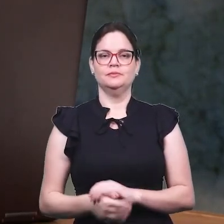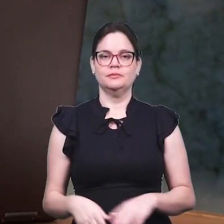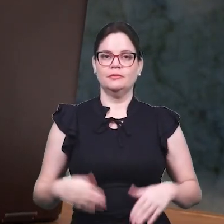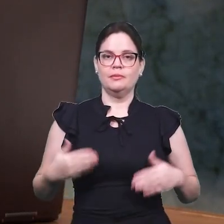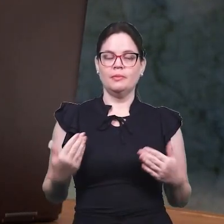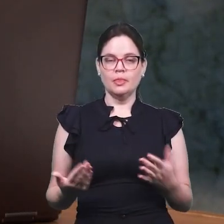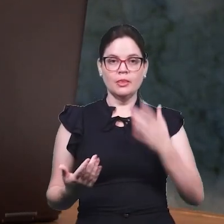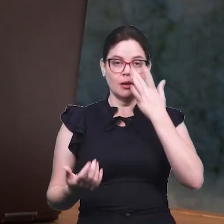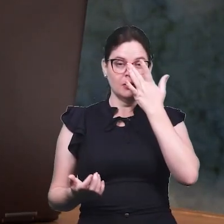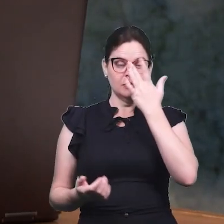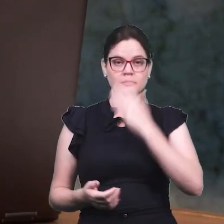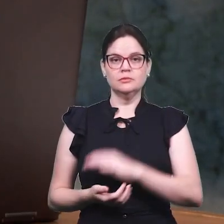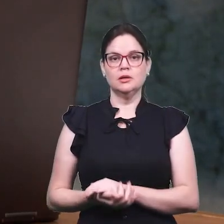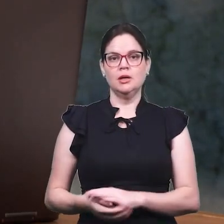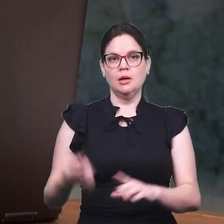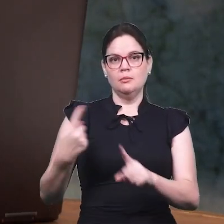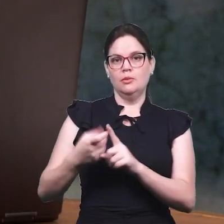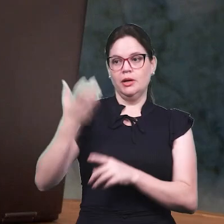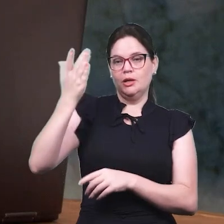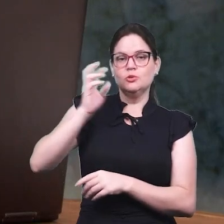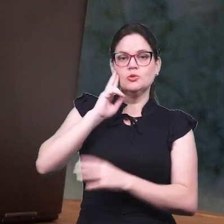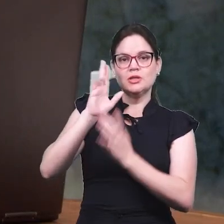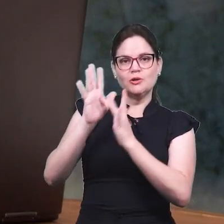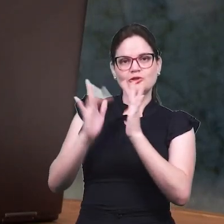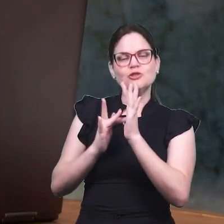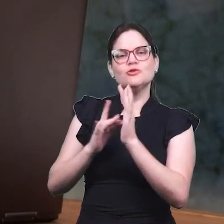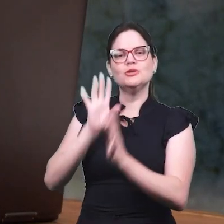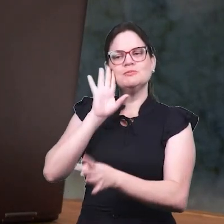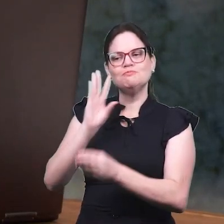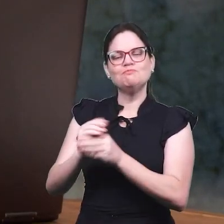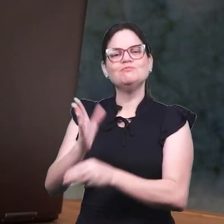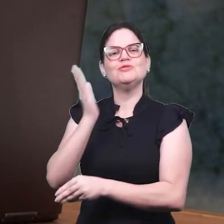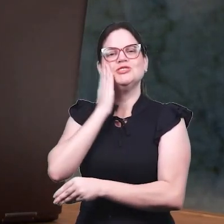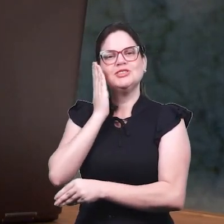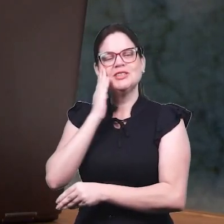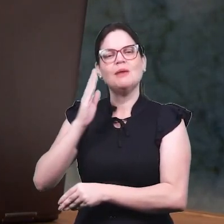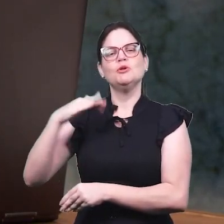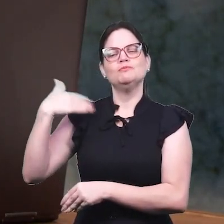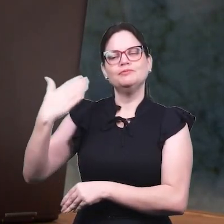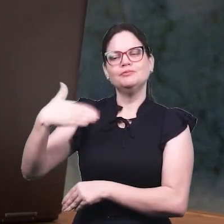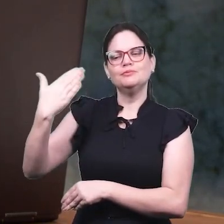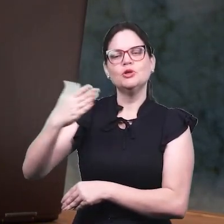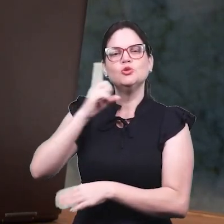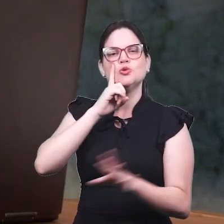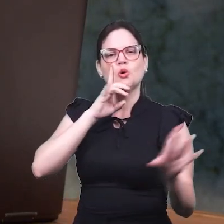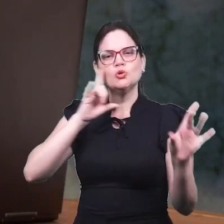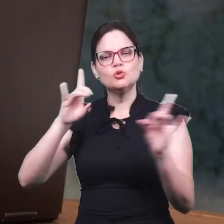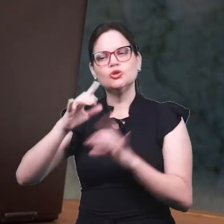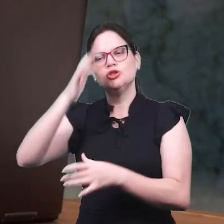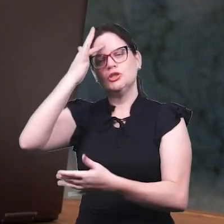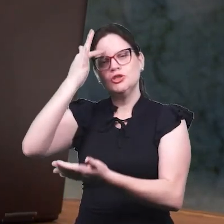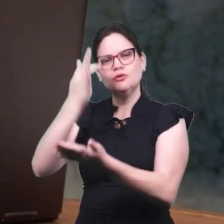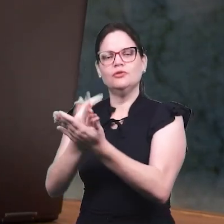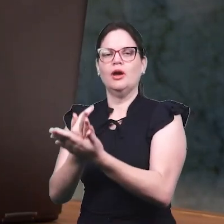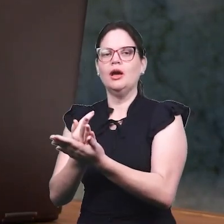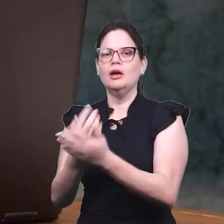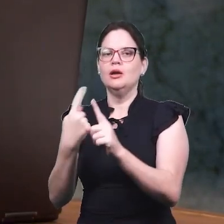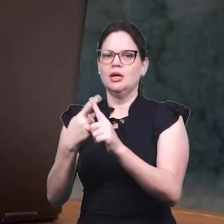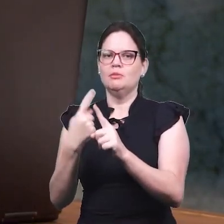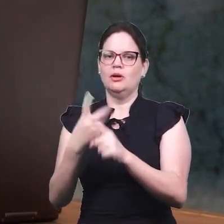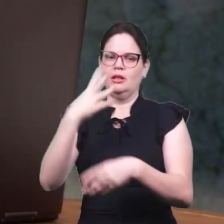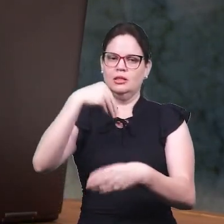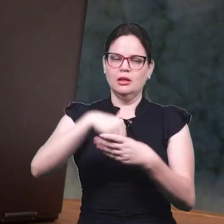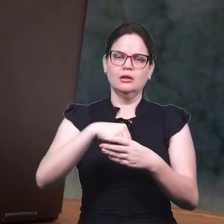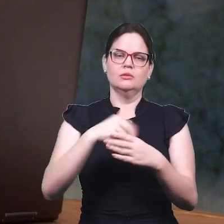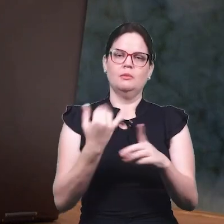se descobre a justiça de Deus de fé em fé. Como está escrito, mas o justo viverá pela fé.